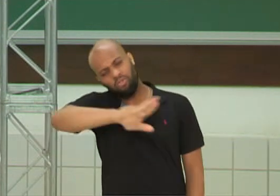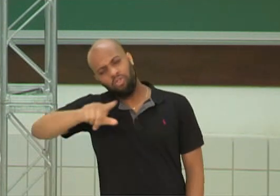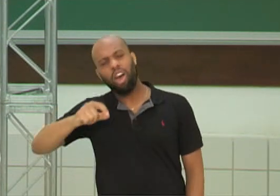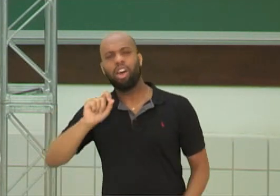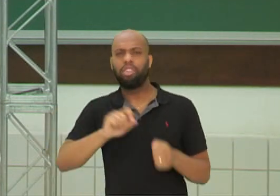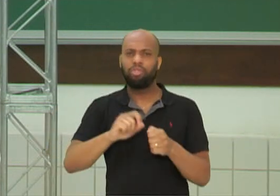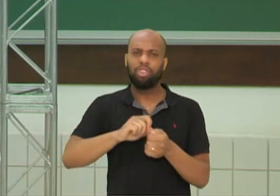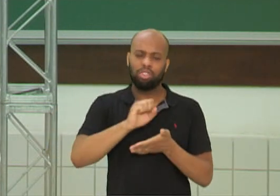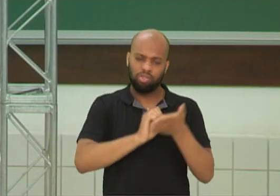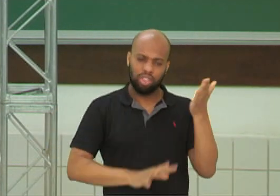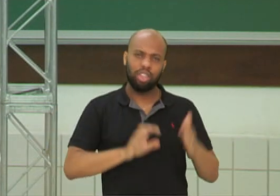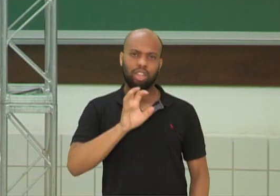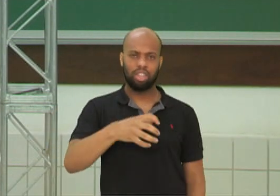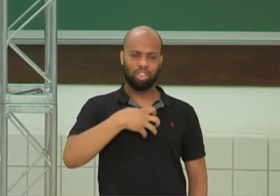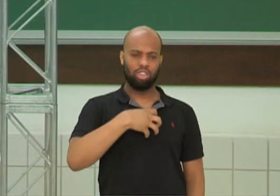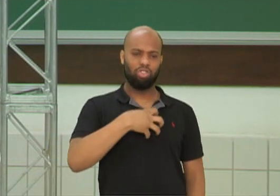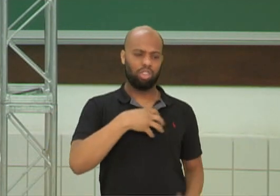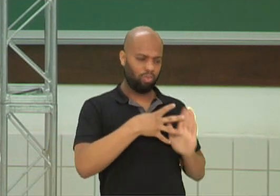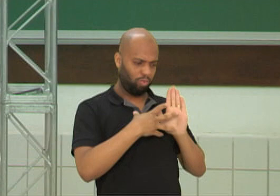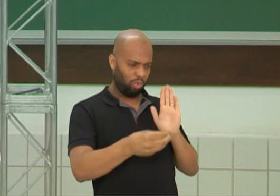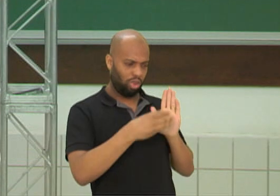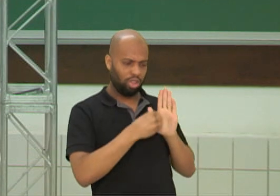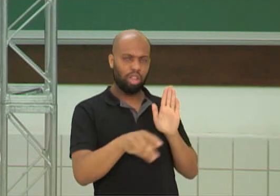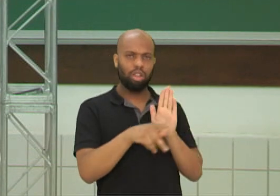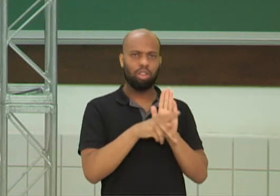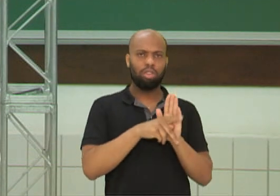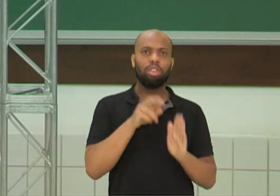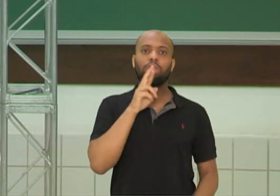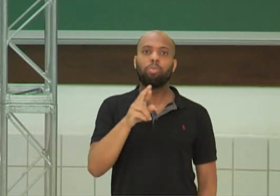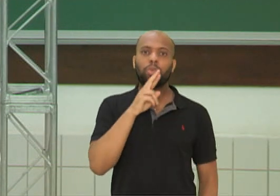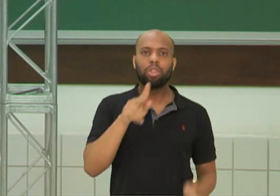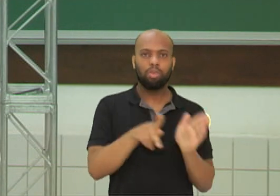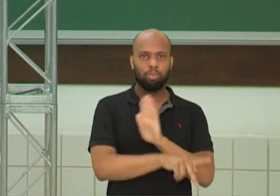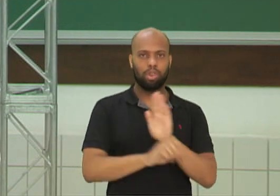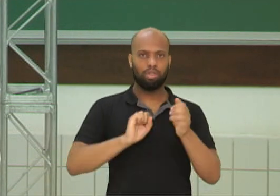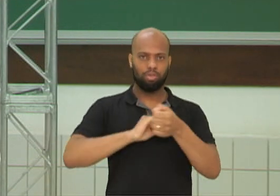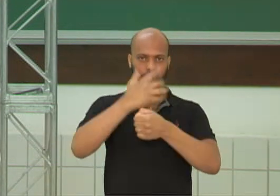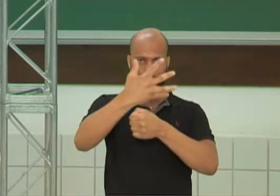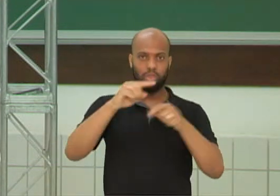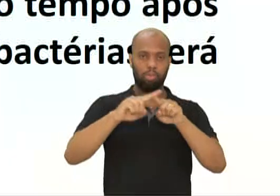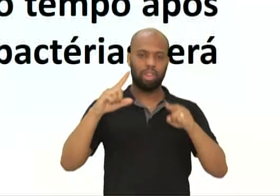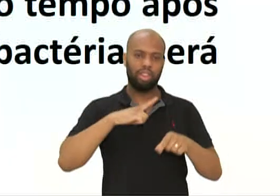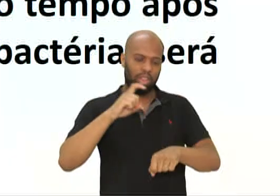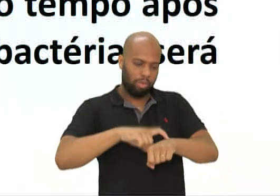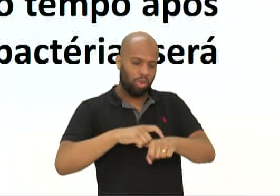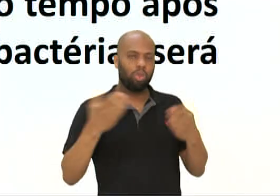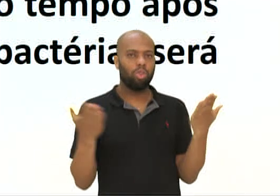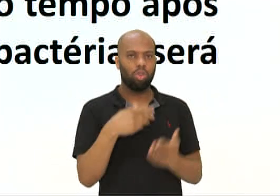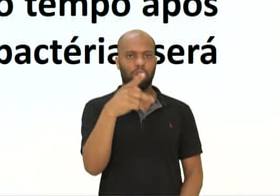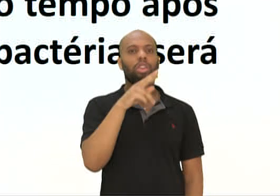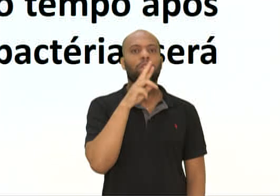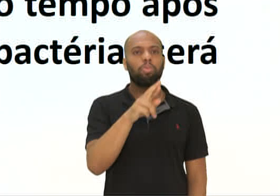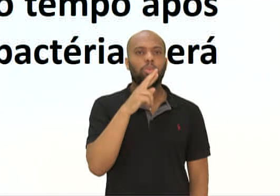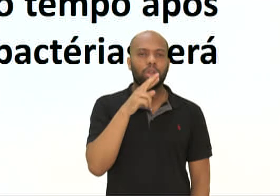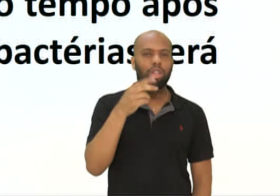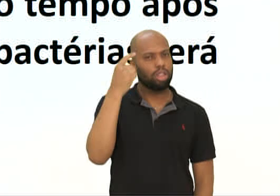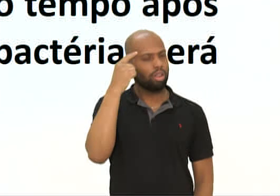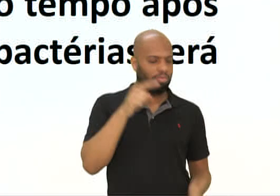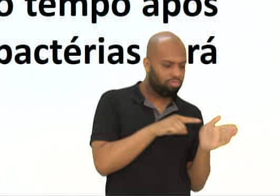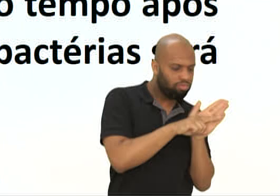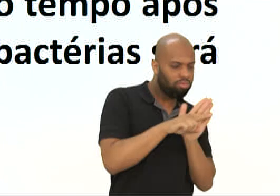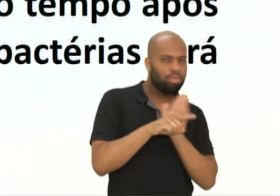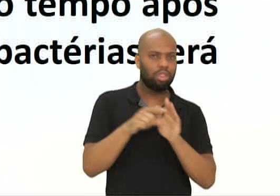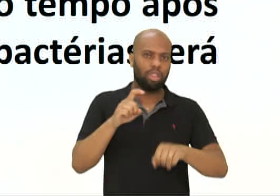exercícios desse modelo de solução de equação exponencial. Mas você tem uns minutinhos para isso, para resolver, para